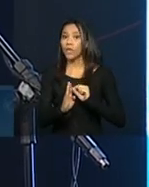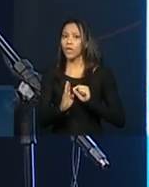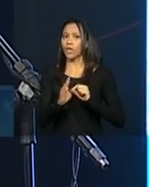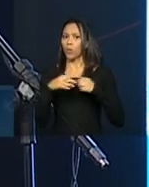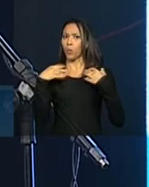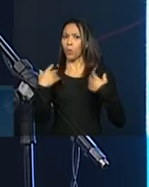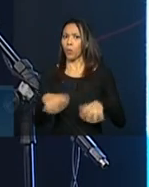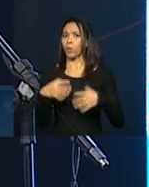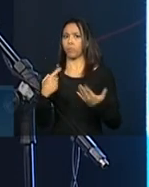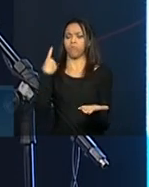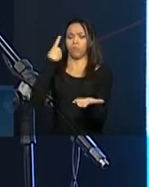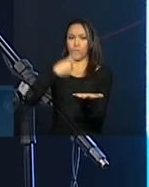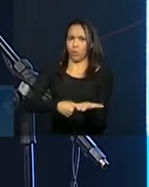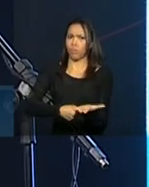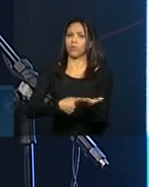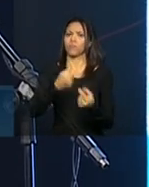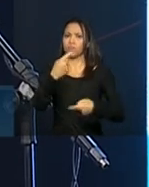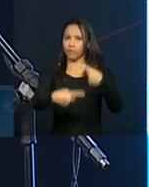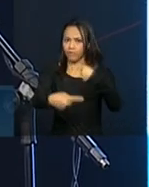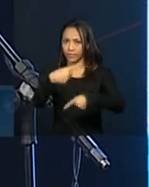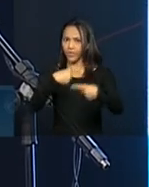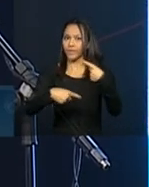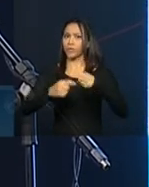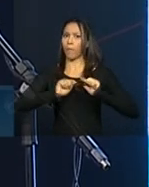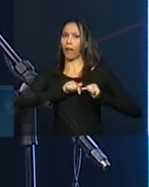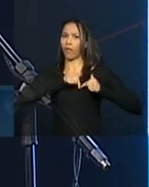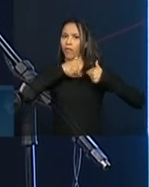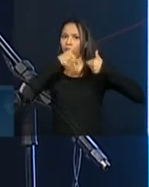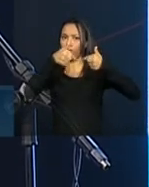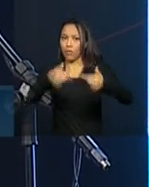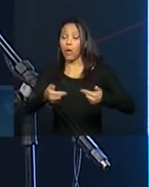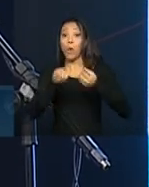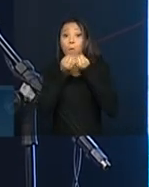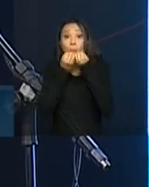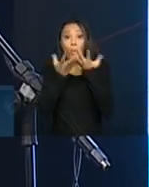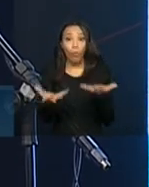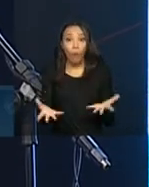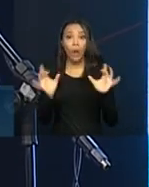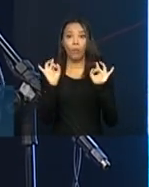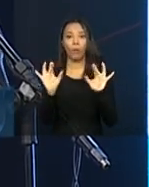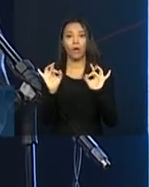de comprometimento político, boa qualidade